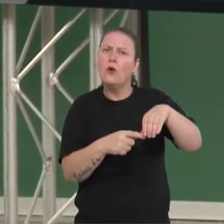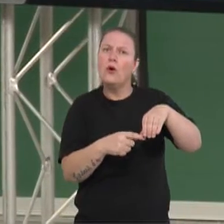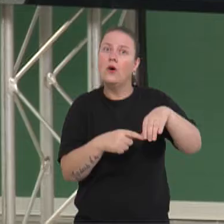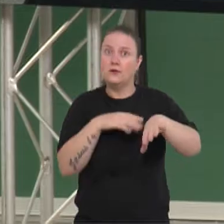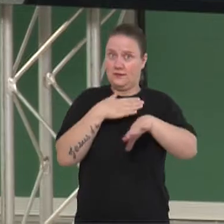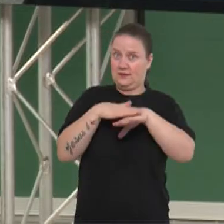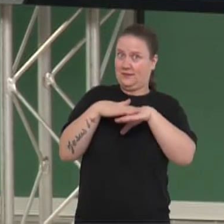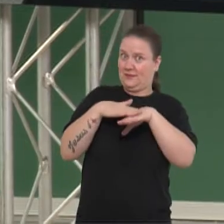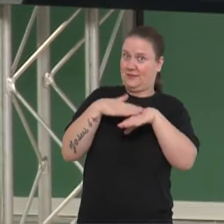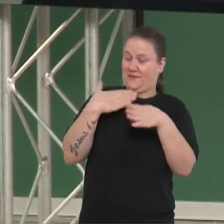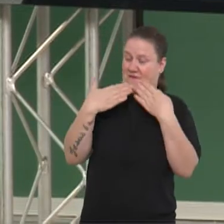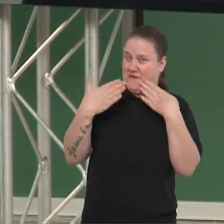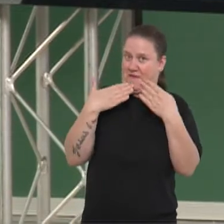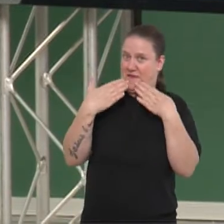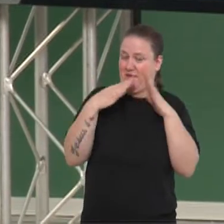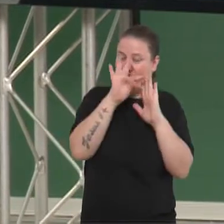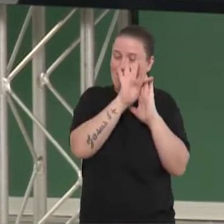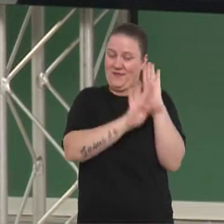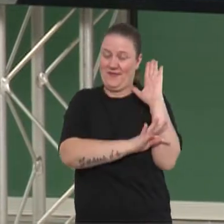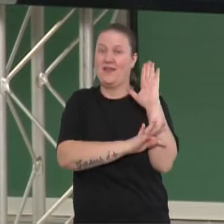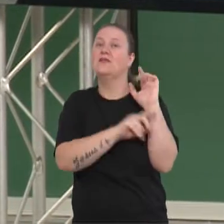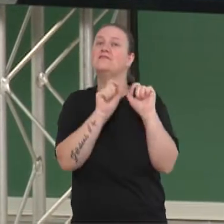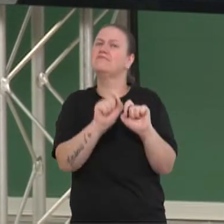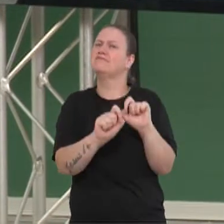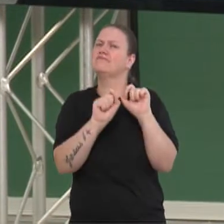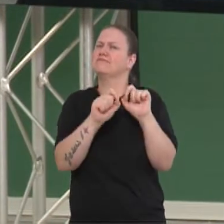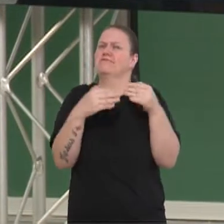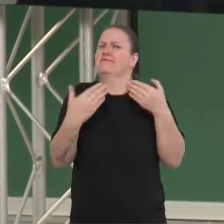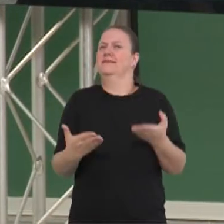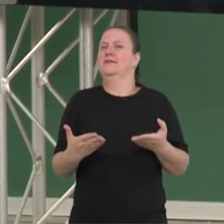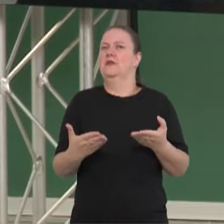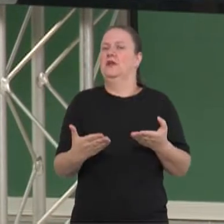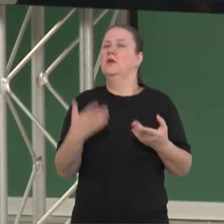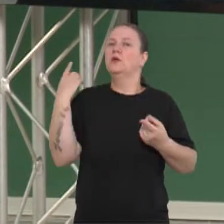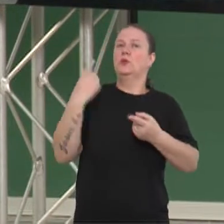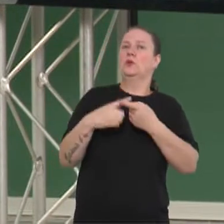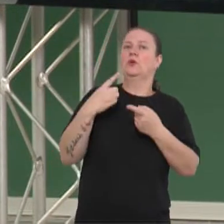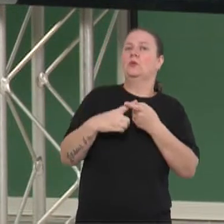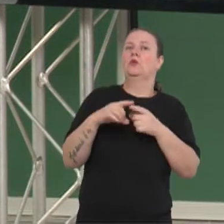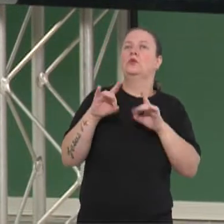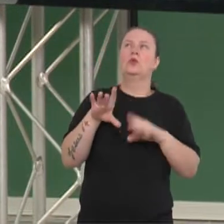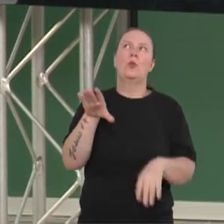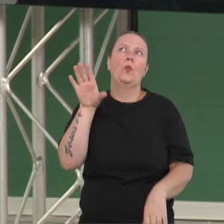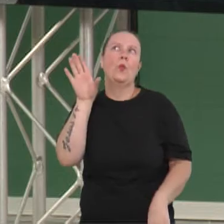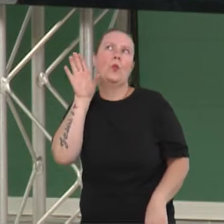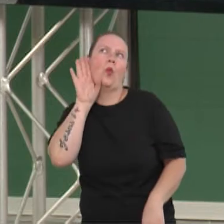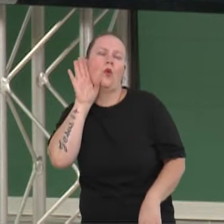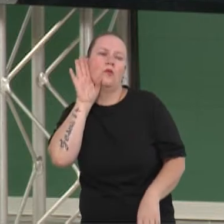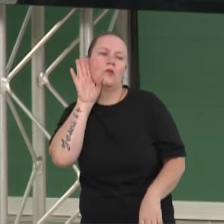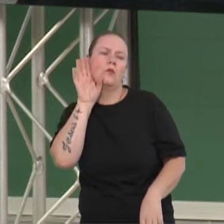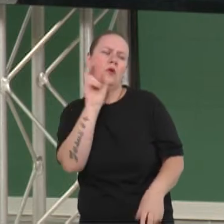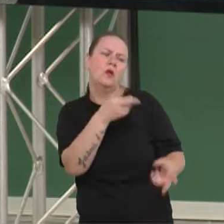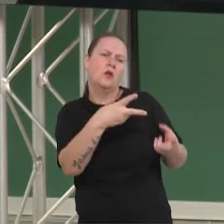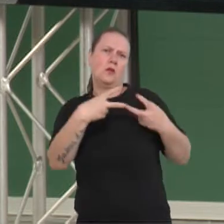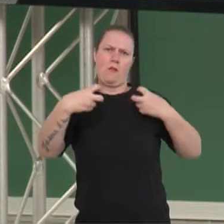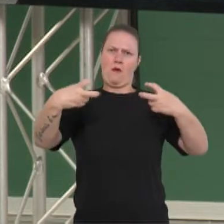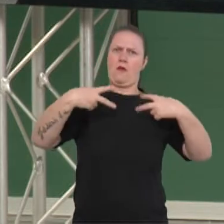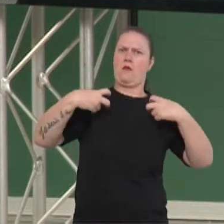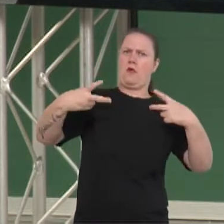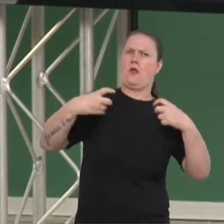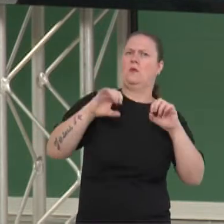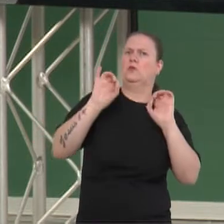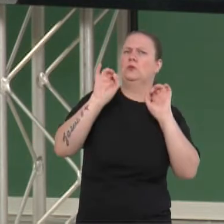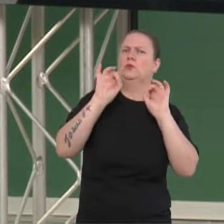Vamos conversar um pouquinho sobre o texto, tá? Não é porque nós só ouvimos que ele deixa de ser um texto,